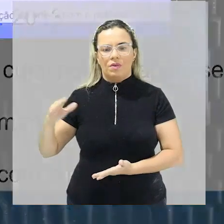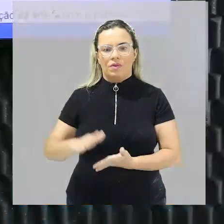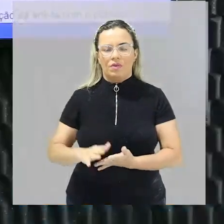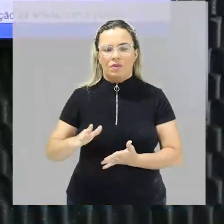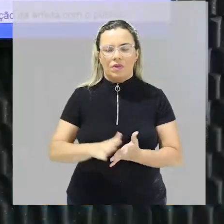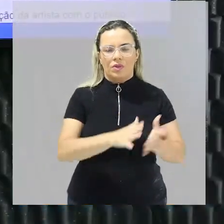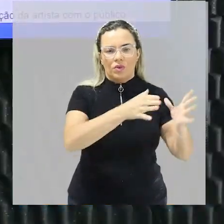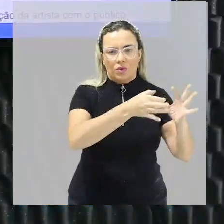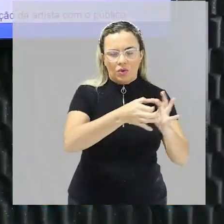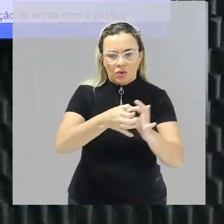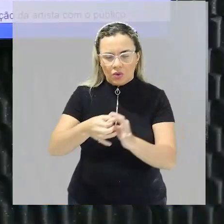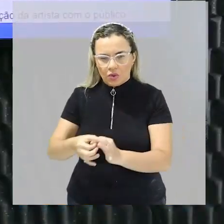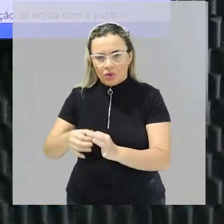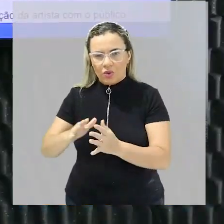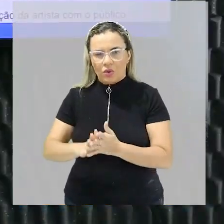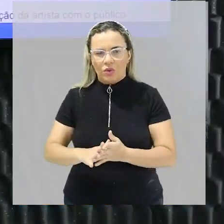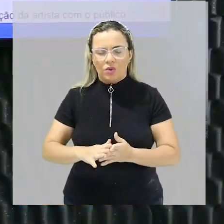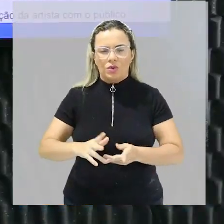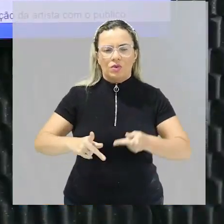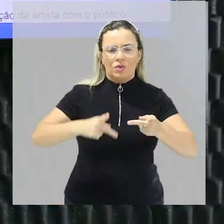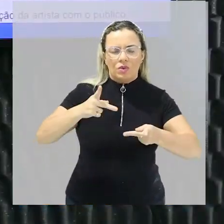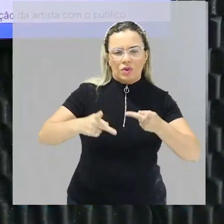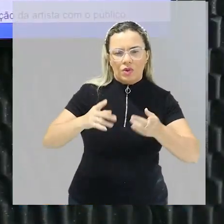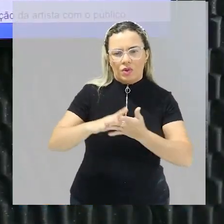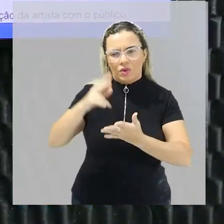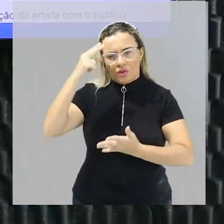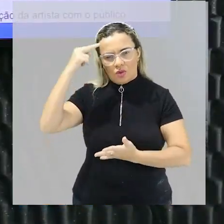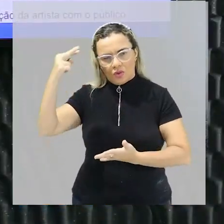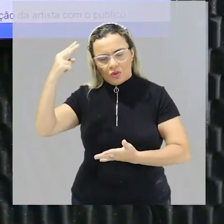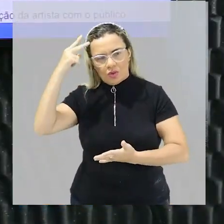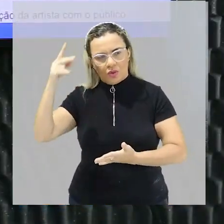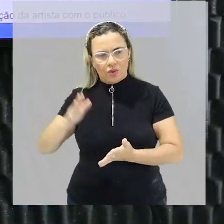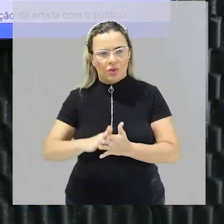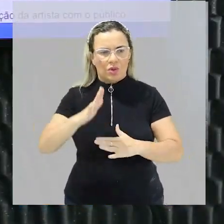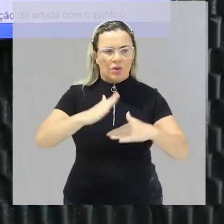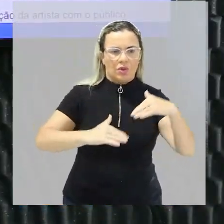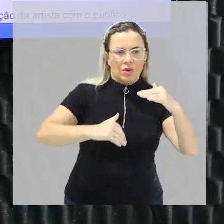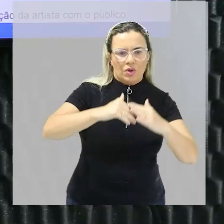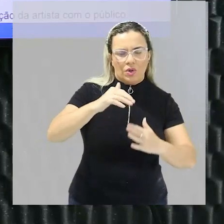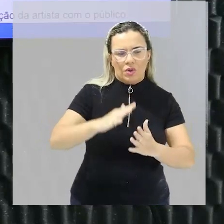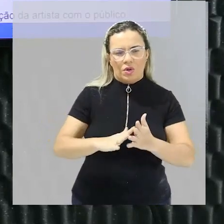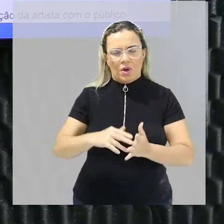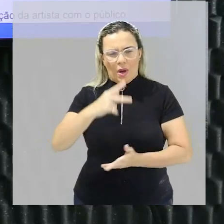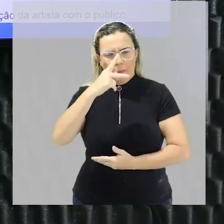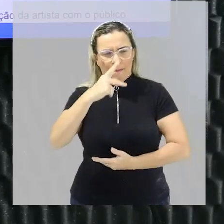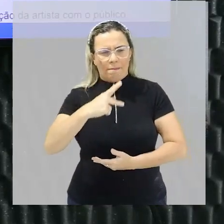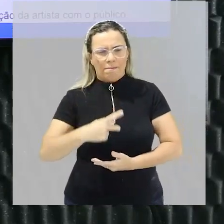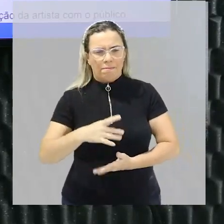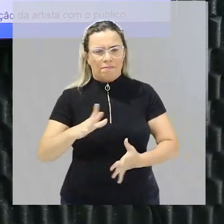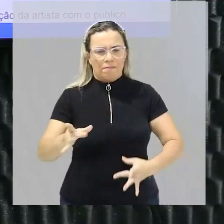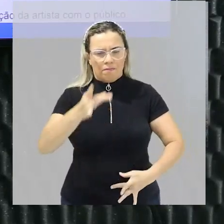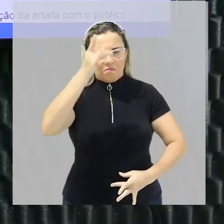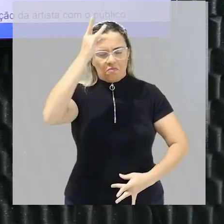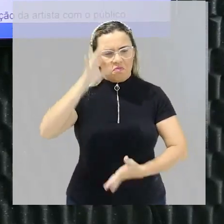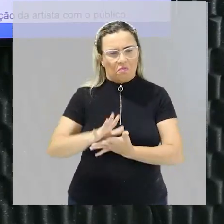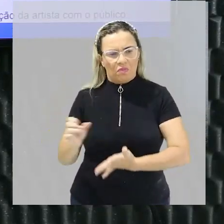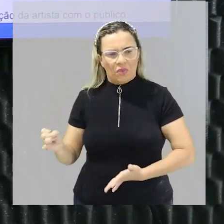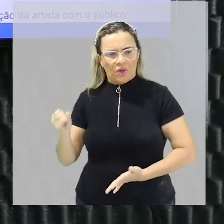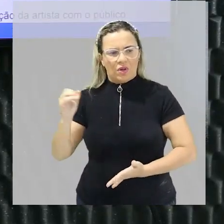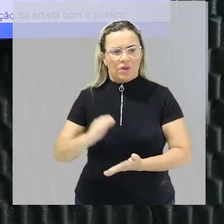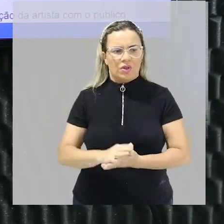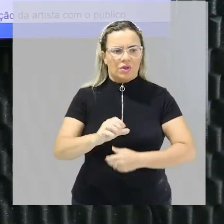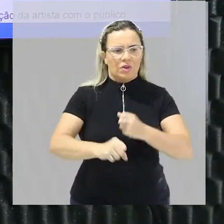performance marcante. Em 2010, de 14 de março a 31 de maio, 6 dias por semana, num total